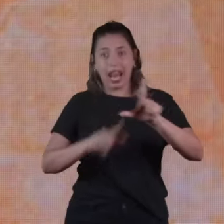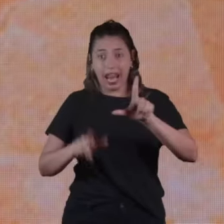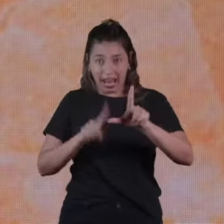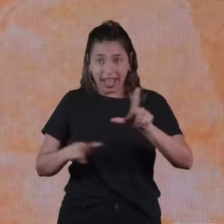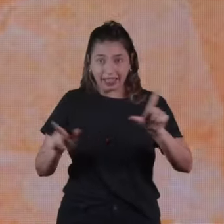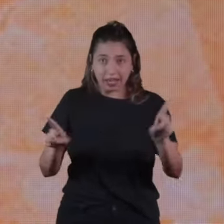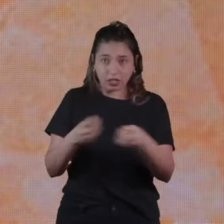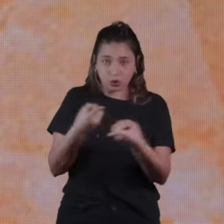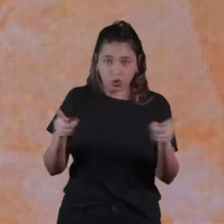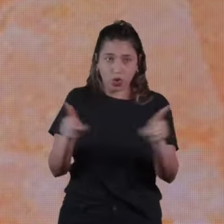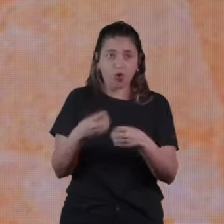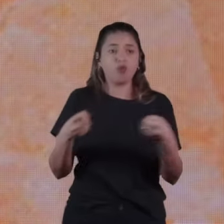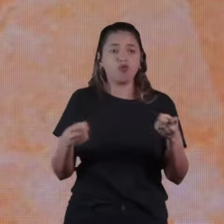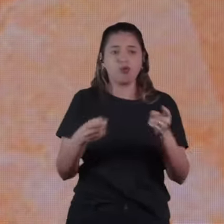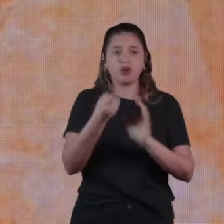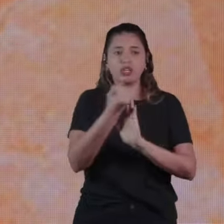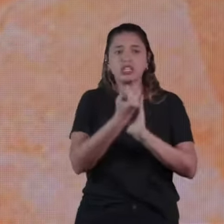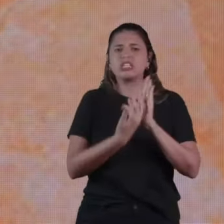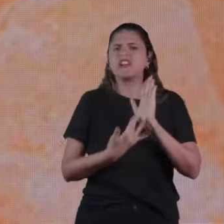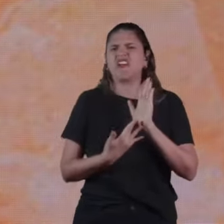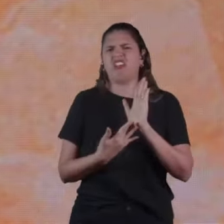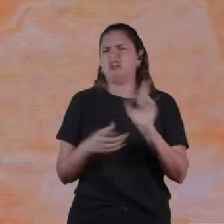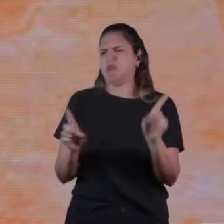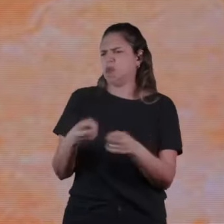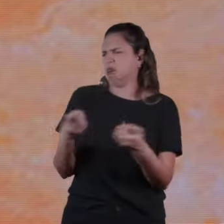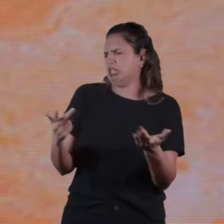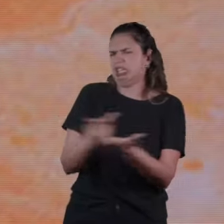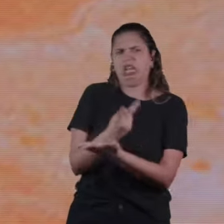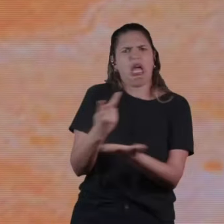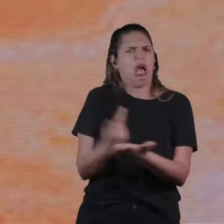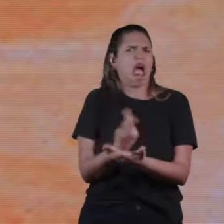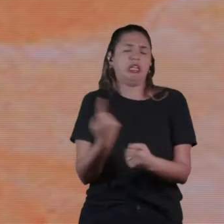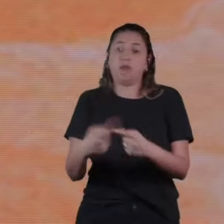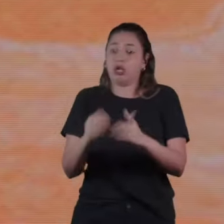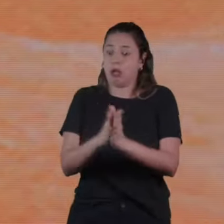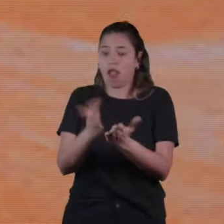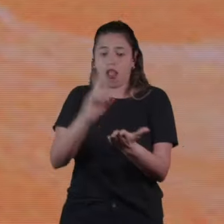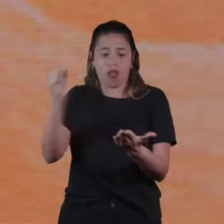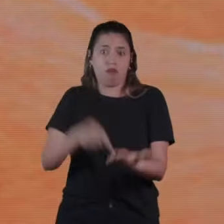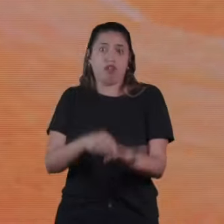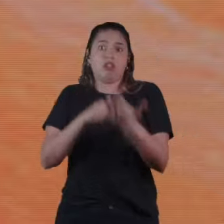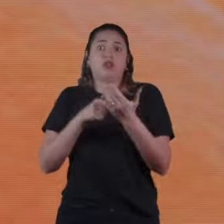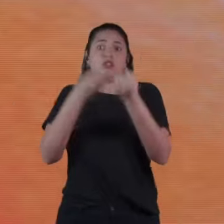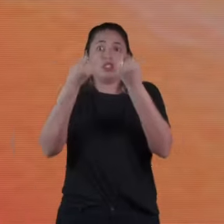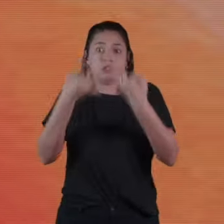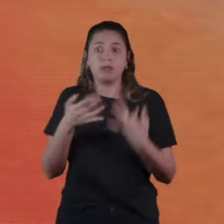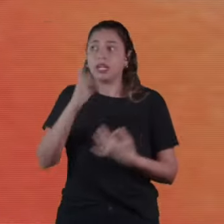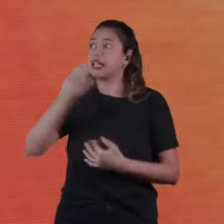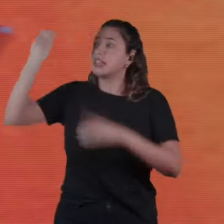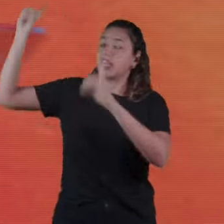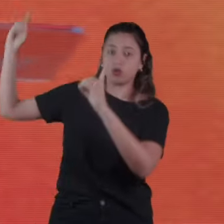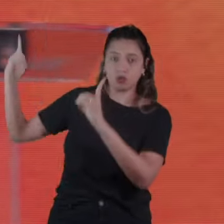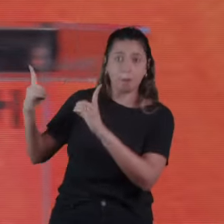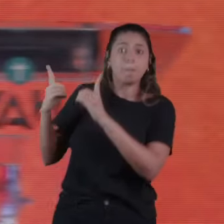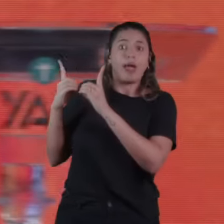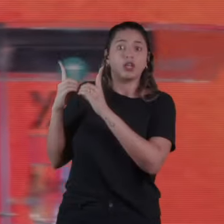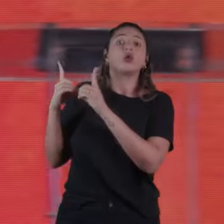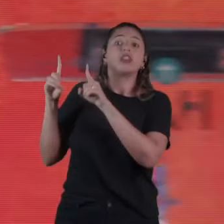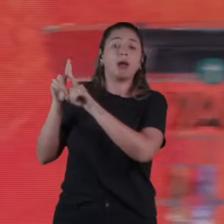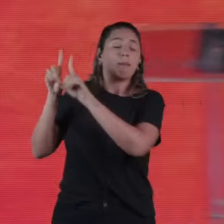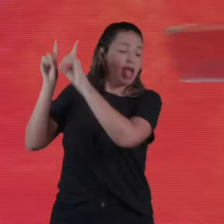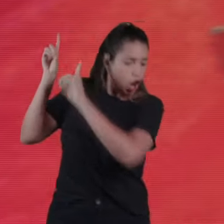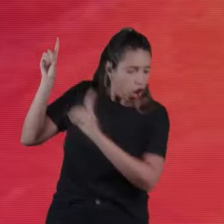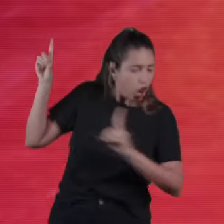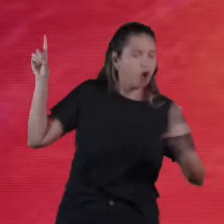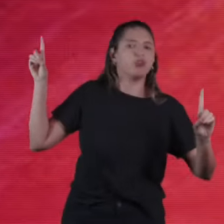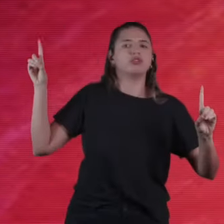ficou assim: não, esse cântico está errado, essa música está errada, porque a Bíblia diz que Deus é Deus de perto e também de longe, e a música está